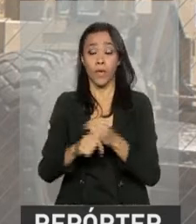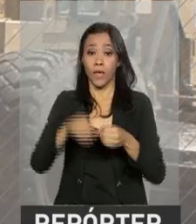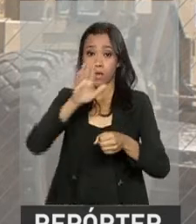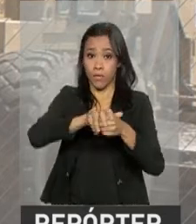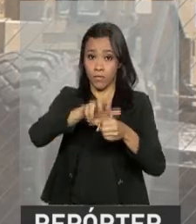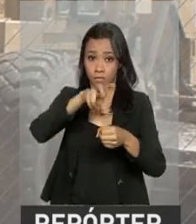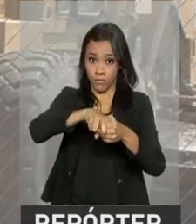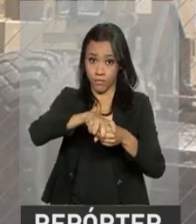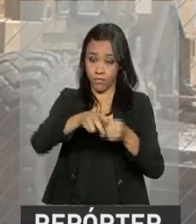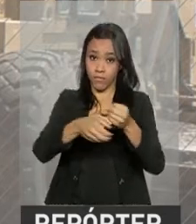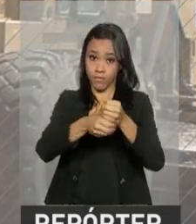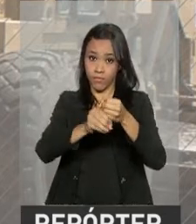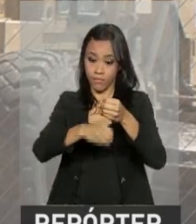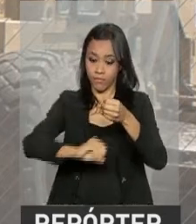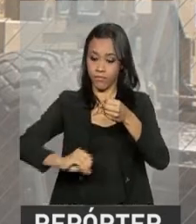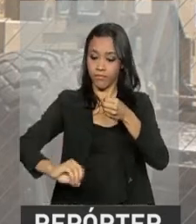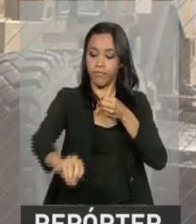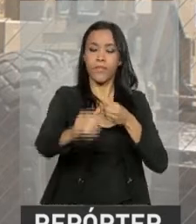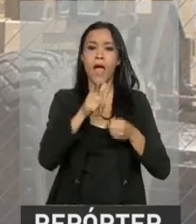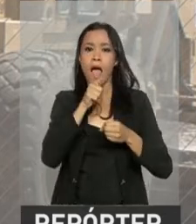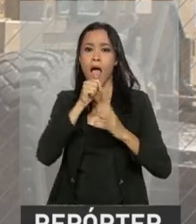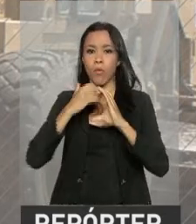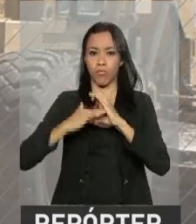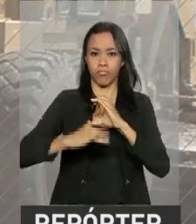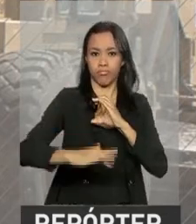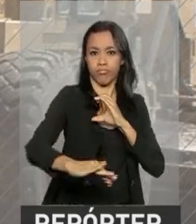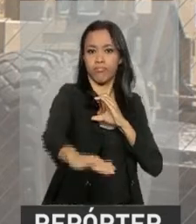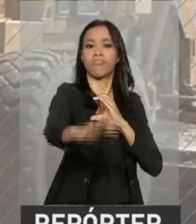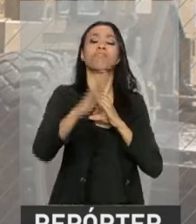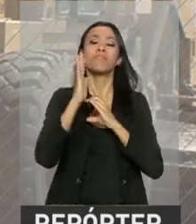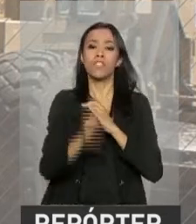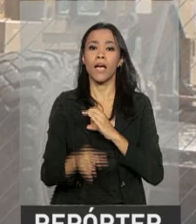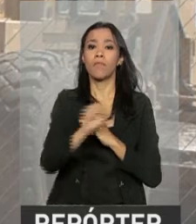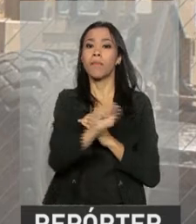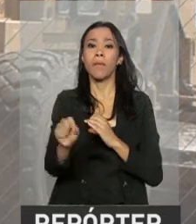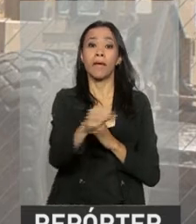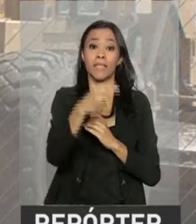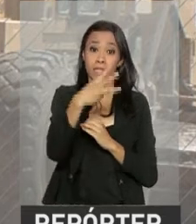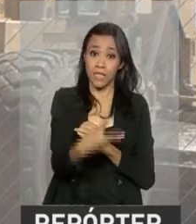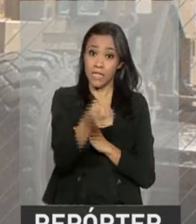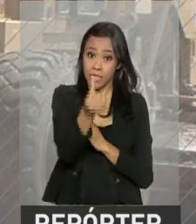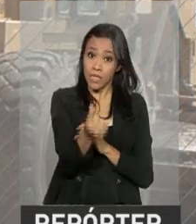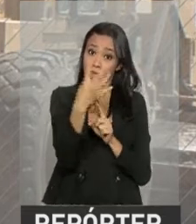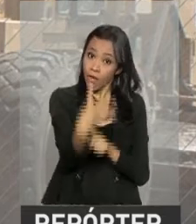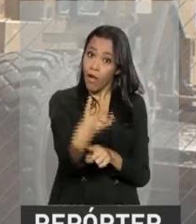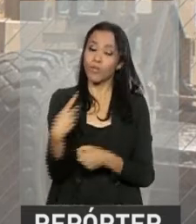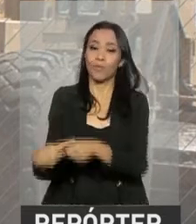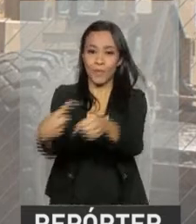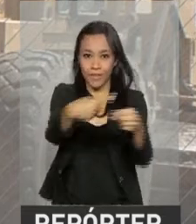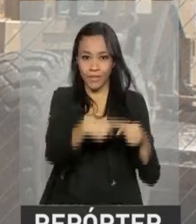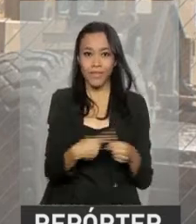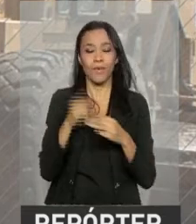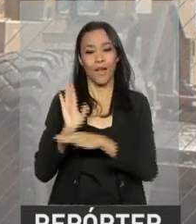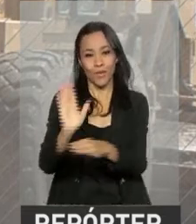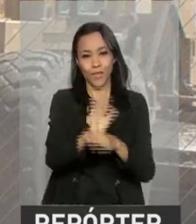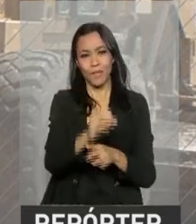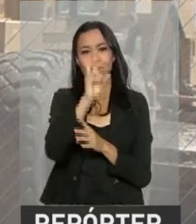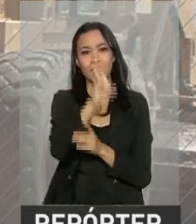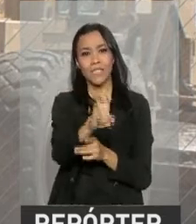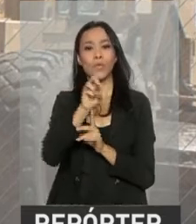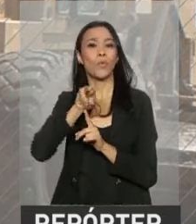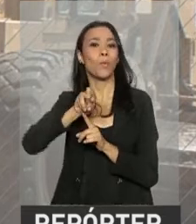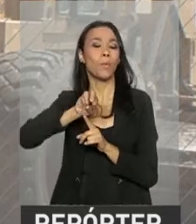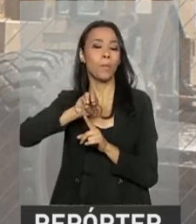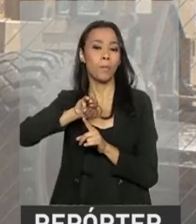saneamento básico ou instalação de água potável em áreas Urbanas em 354 municípios atendendo cinco